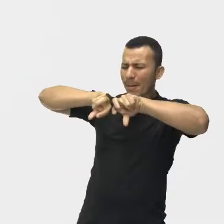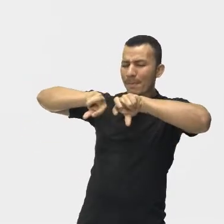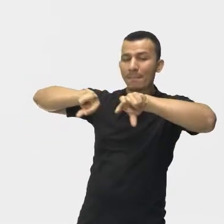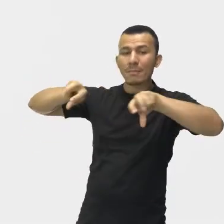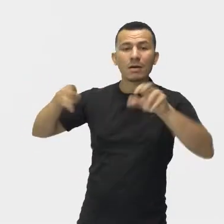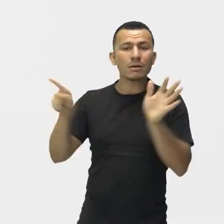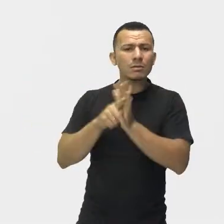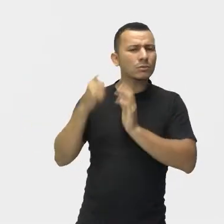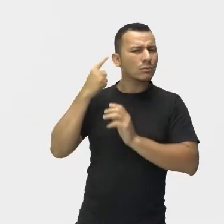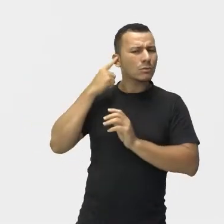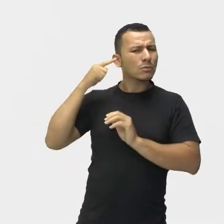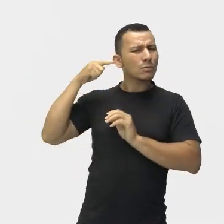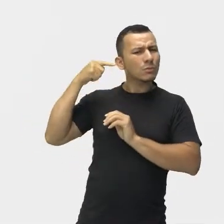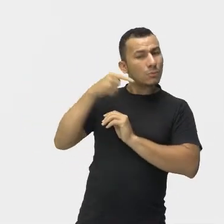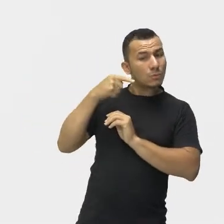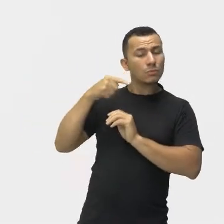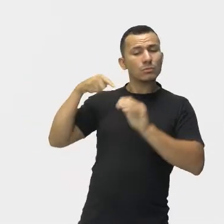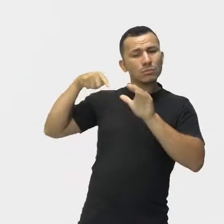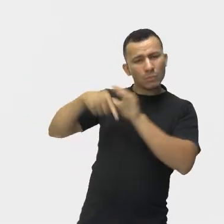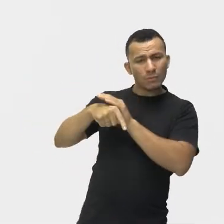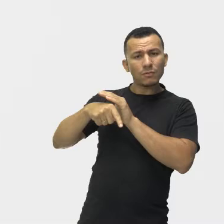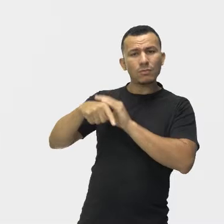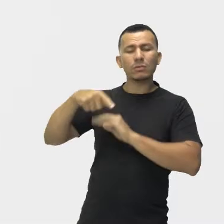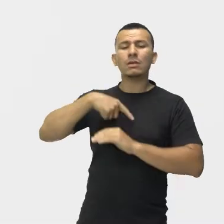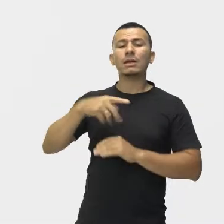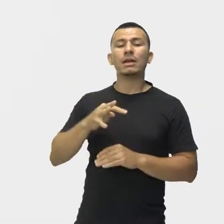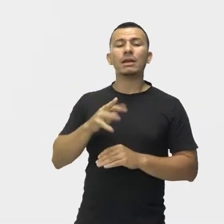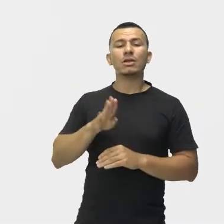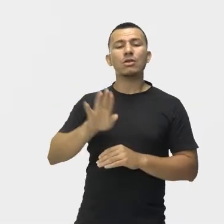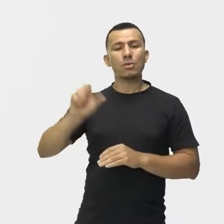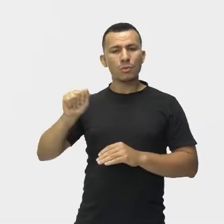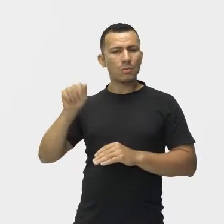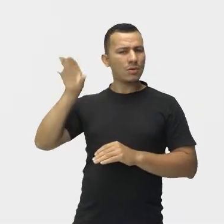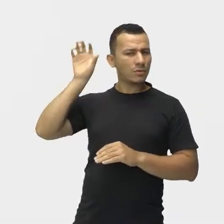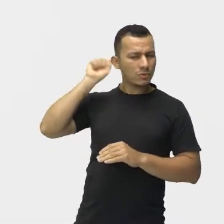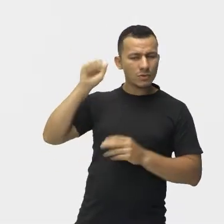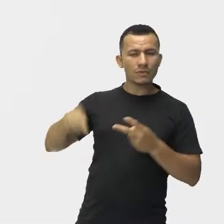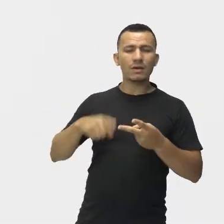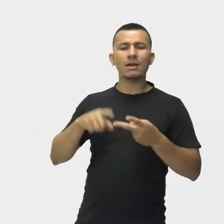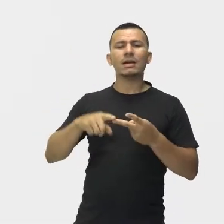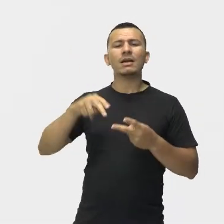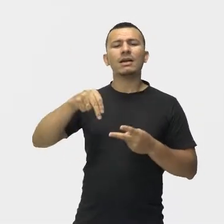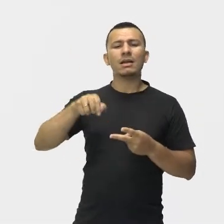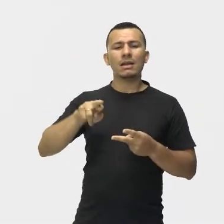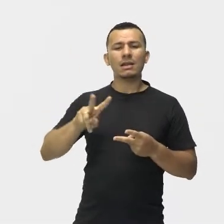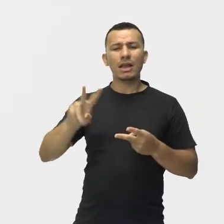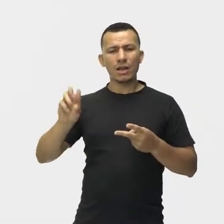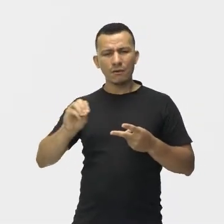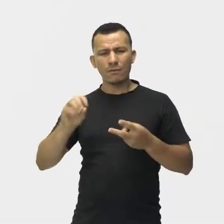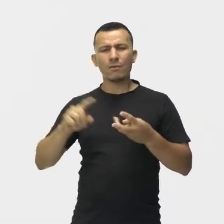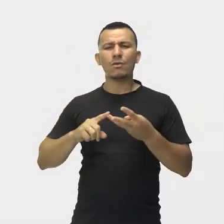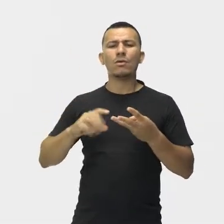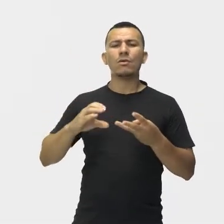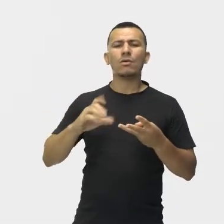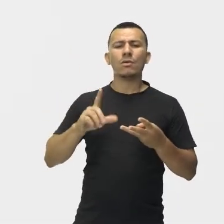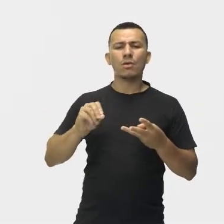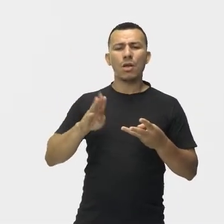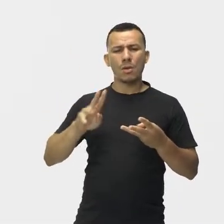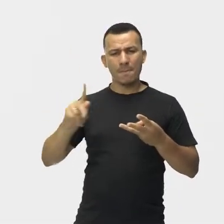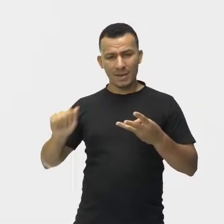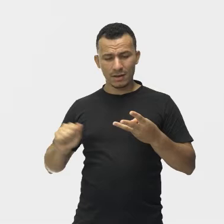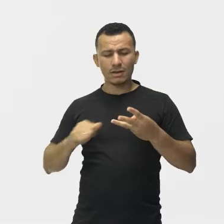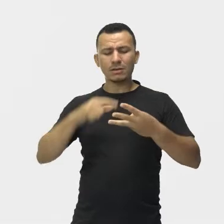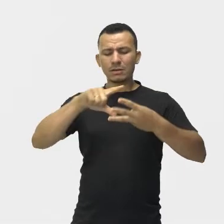a nossa orelha, nós vamos ter a tuba auditiva, o nervo, a cóclea, né, todos eles ali muito